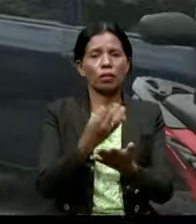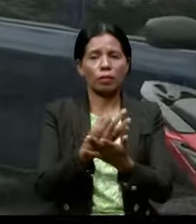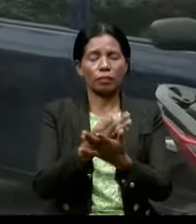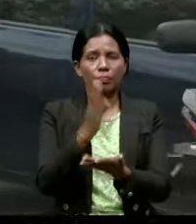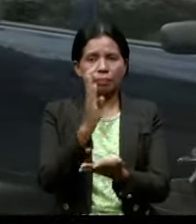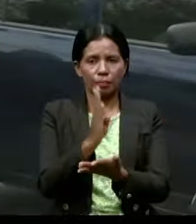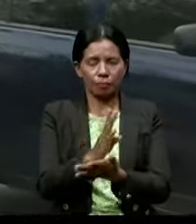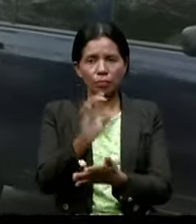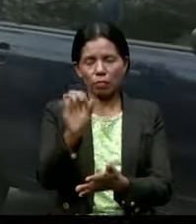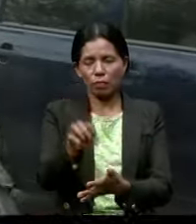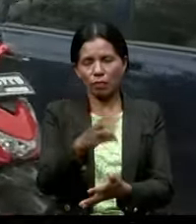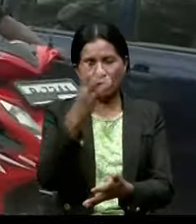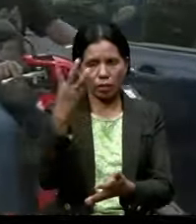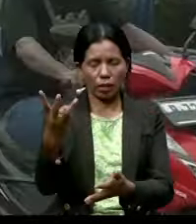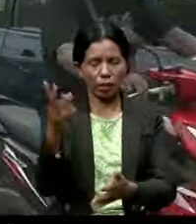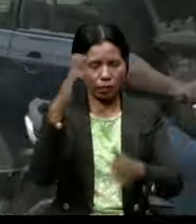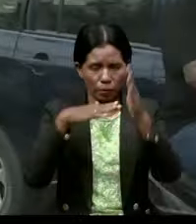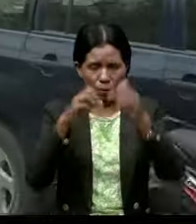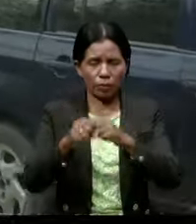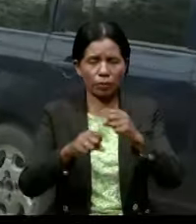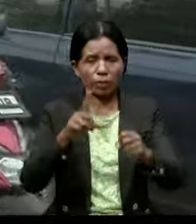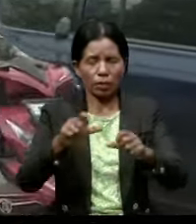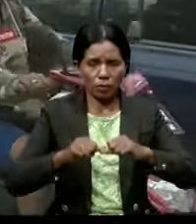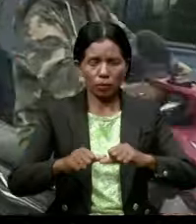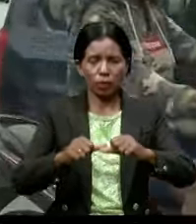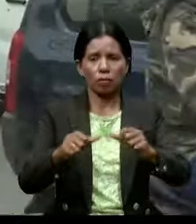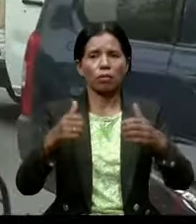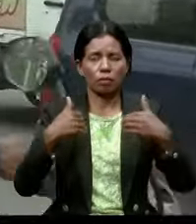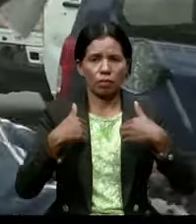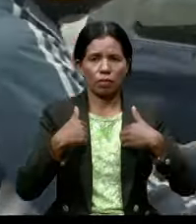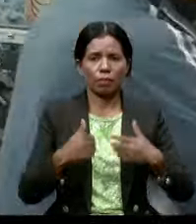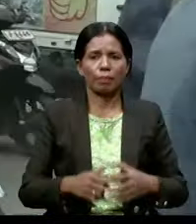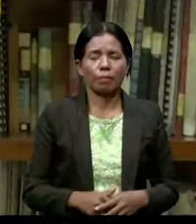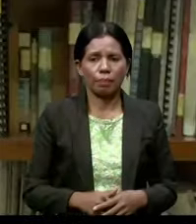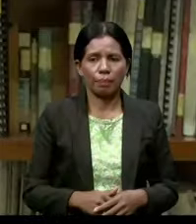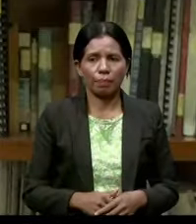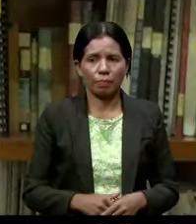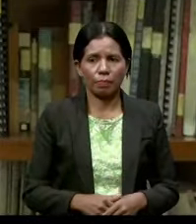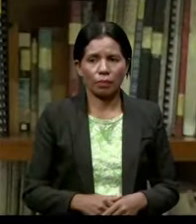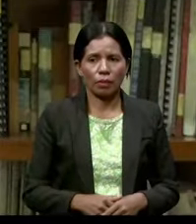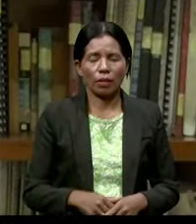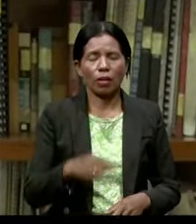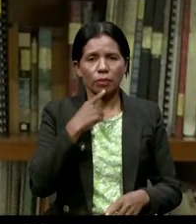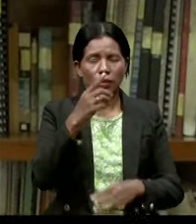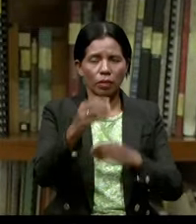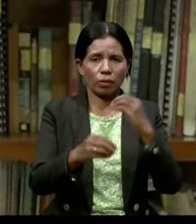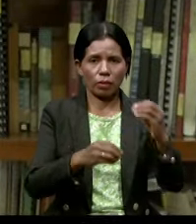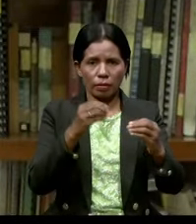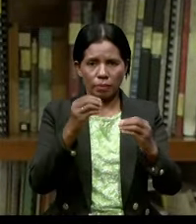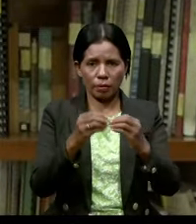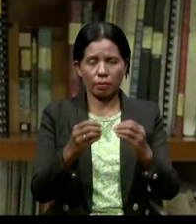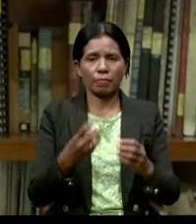sanulu resine, mas o problema social se continua a existir. Tu conclui que ataque tenha